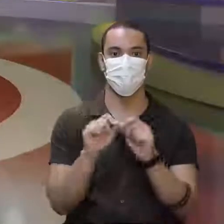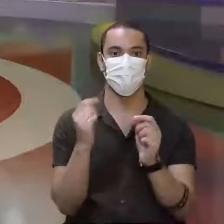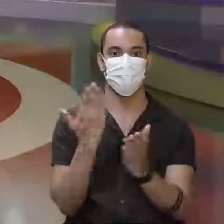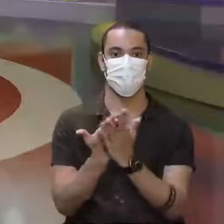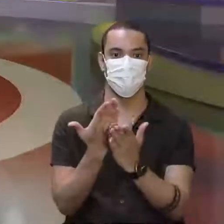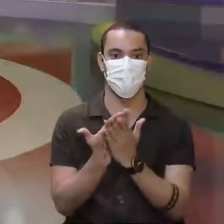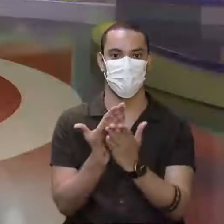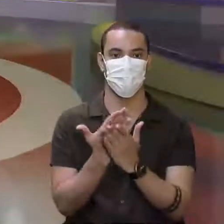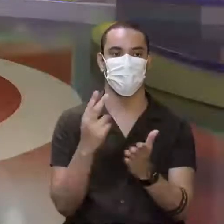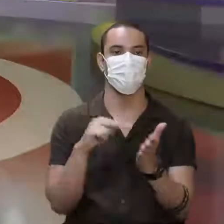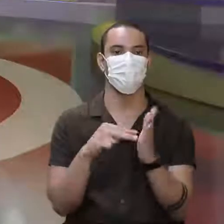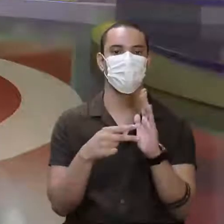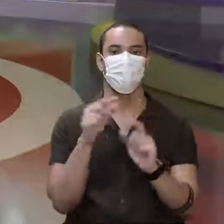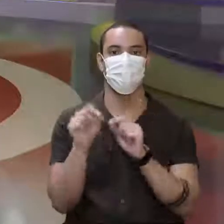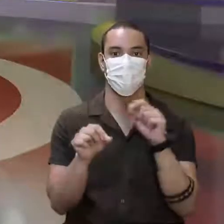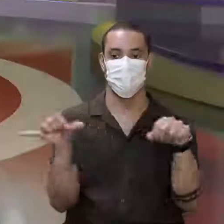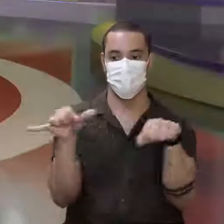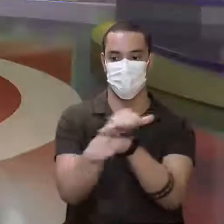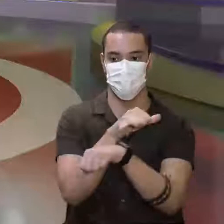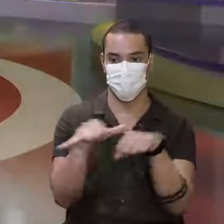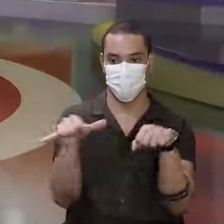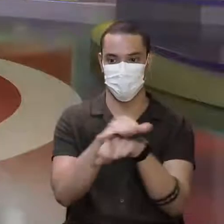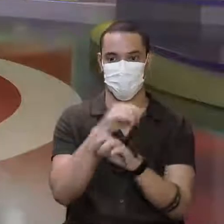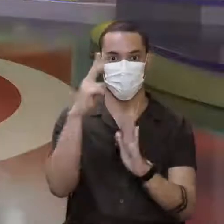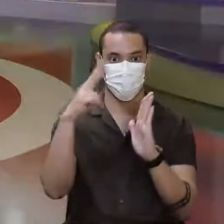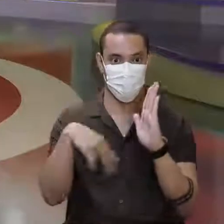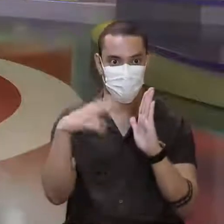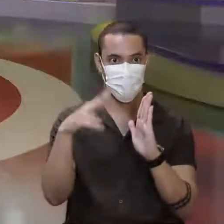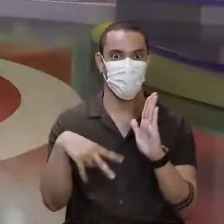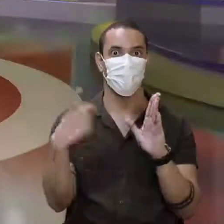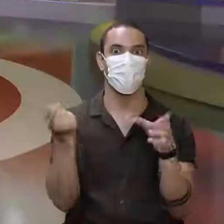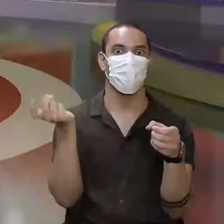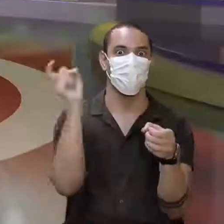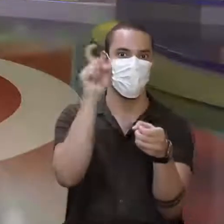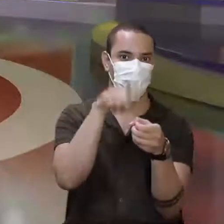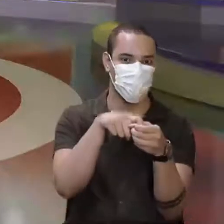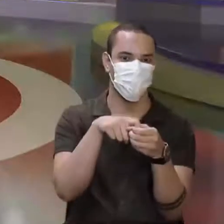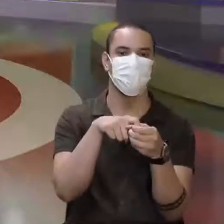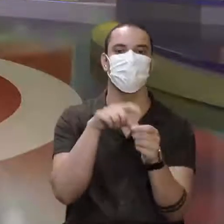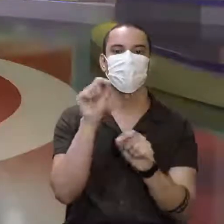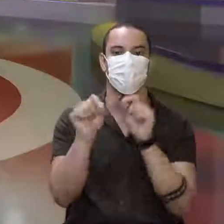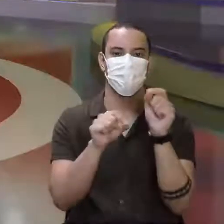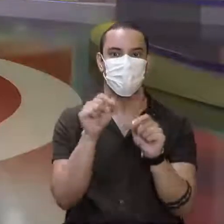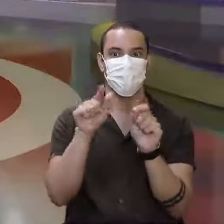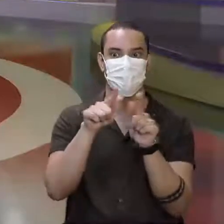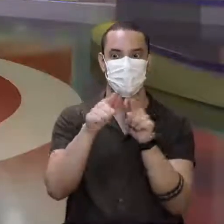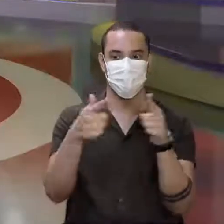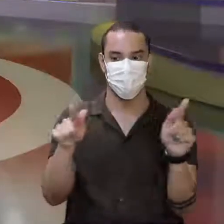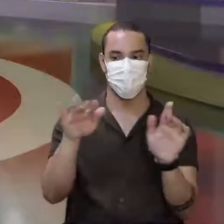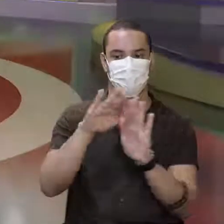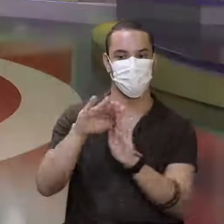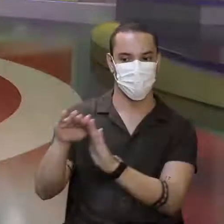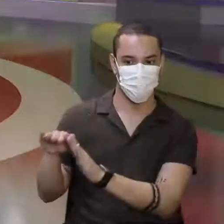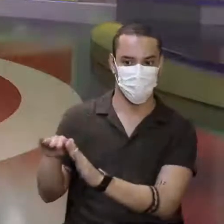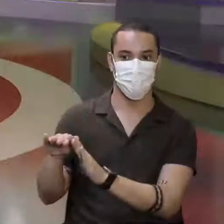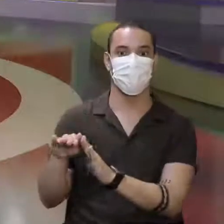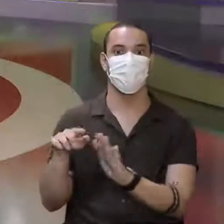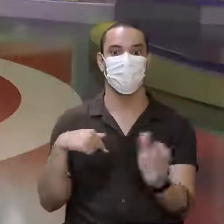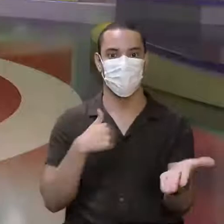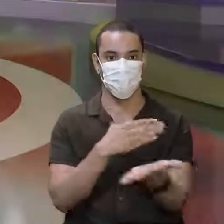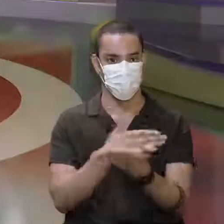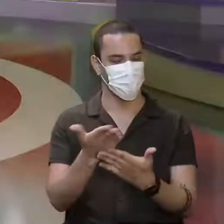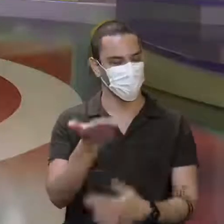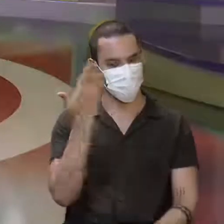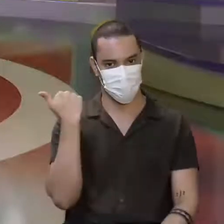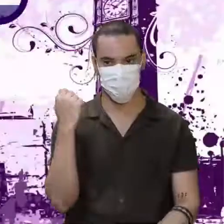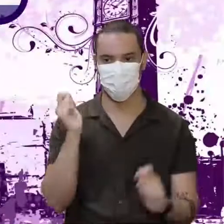de Reading Strategies, estratégias de leitura. Vamos voltar para essa questão, sair um pouco da gramática e vamos dar início já já.